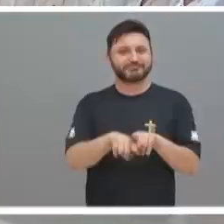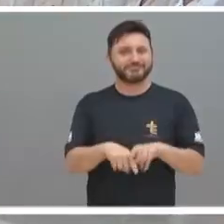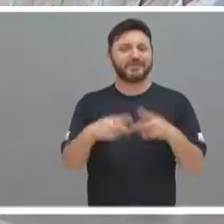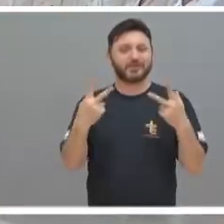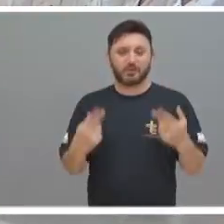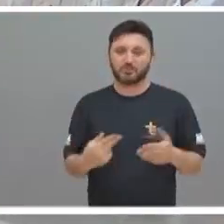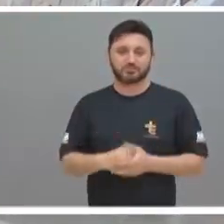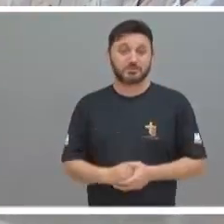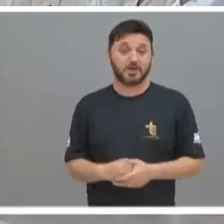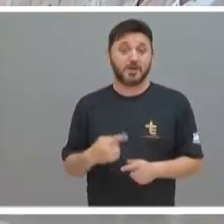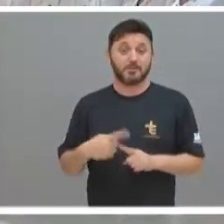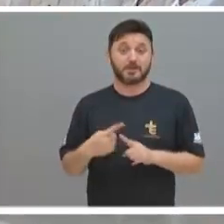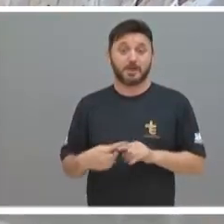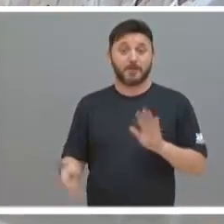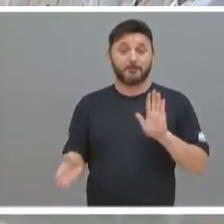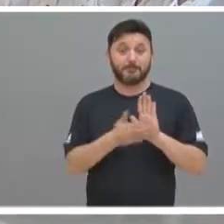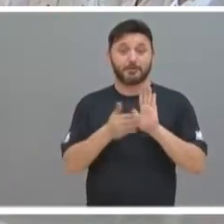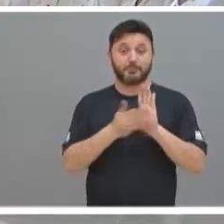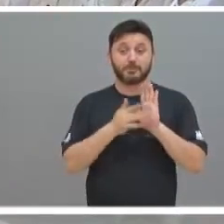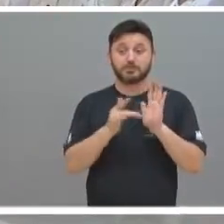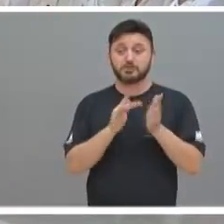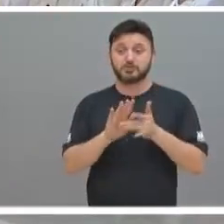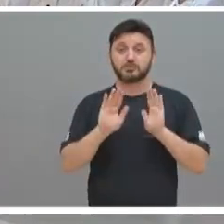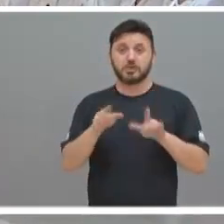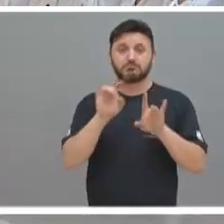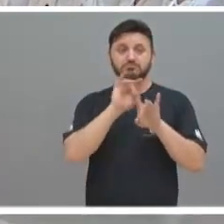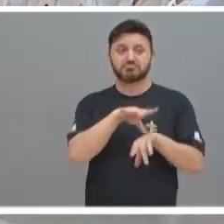A proposta de Jesus está sendo rejeitada?